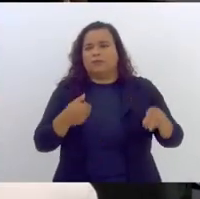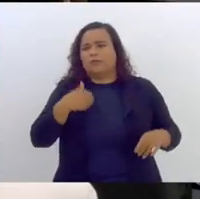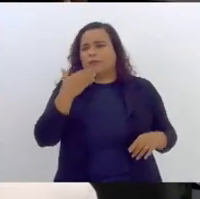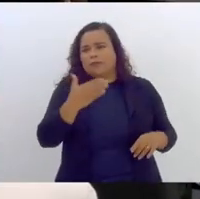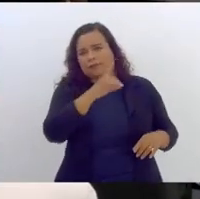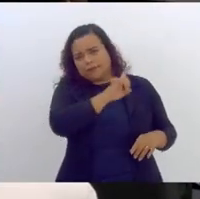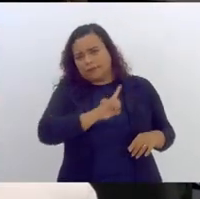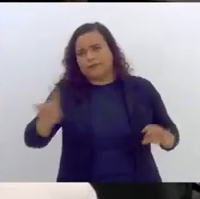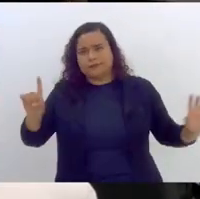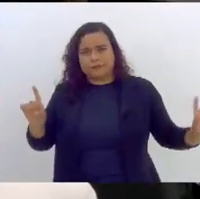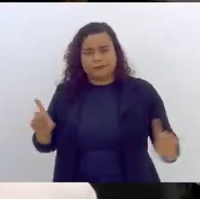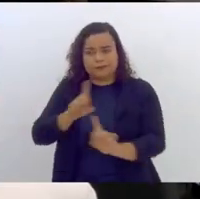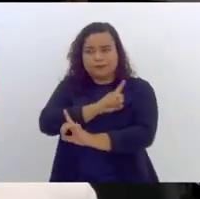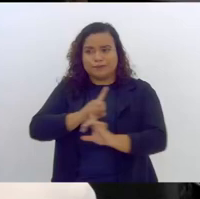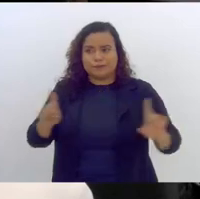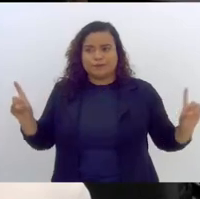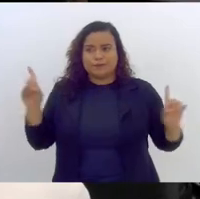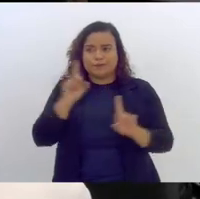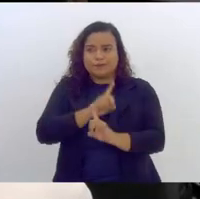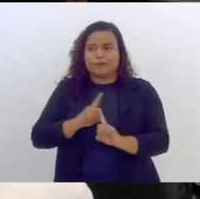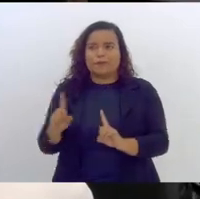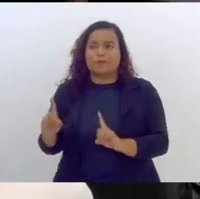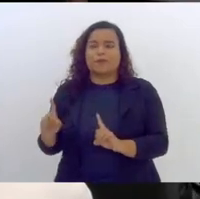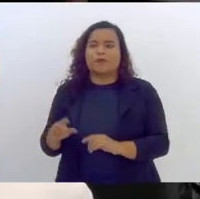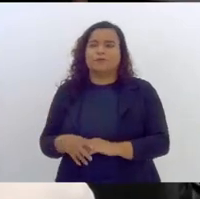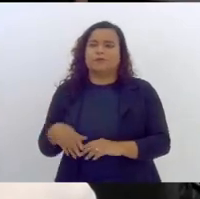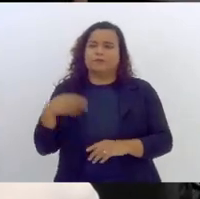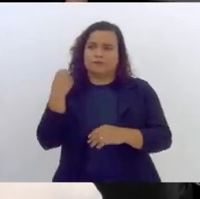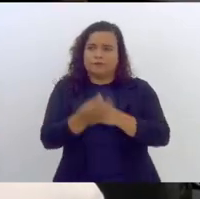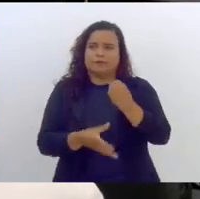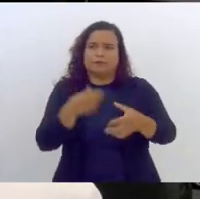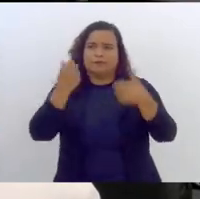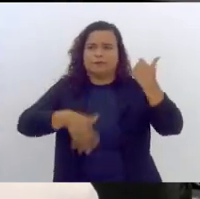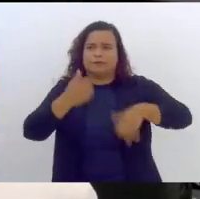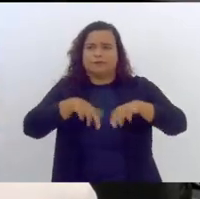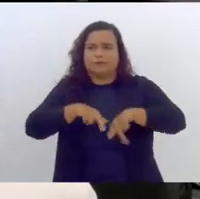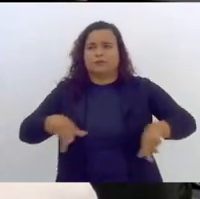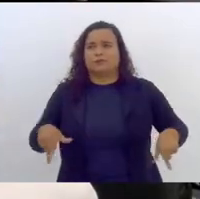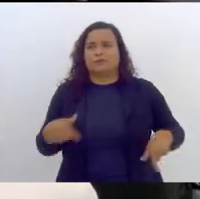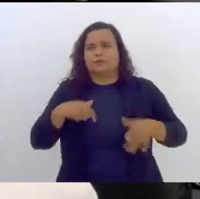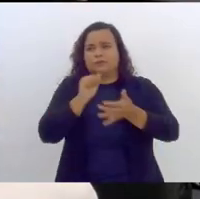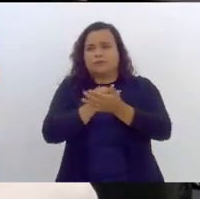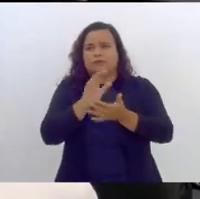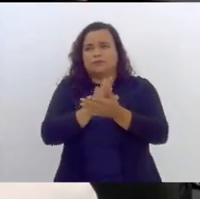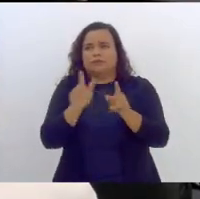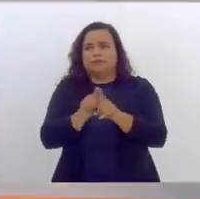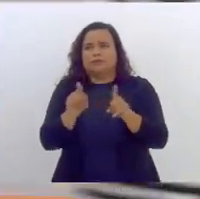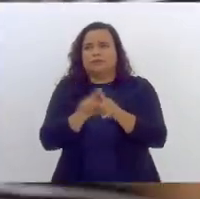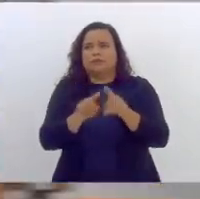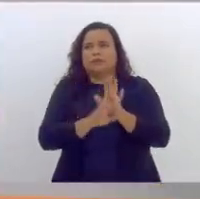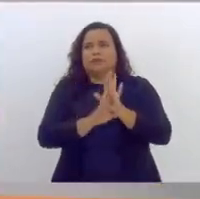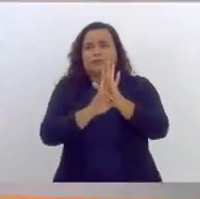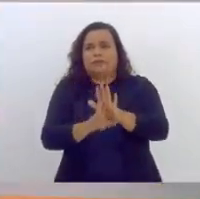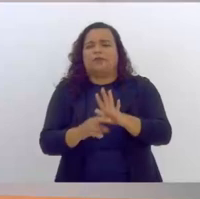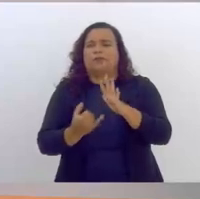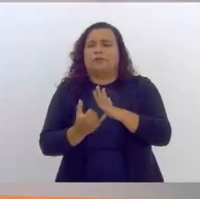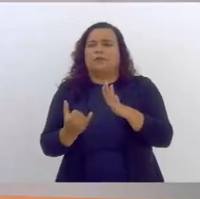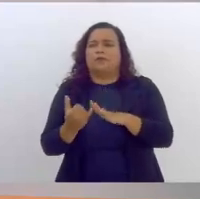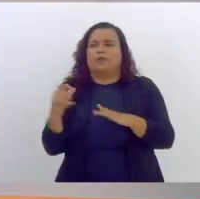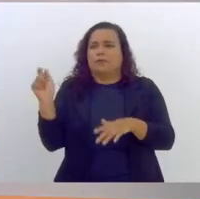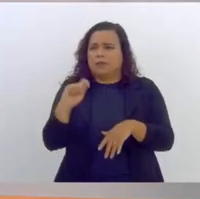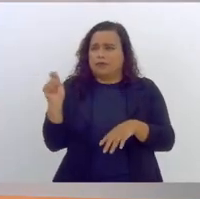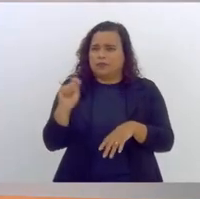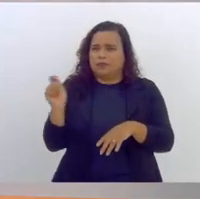passar pro Alexandre pra gente ir dando e dando a fala quero registrar a presença das representações institucionais das